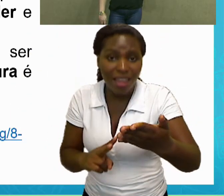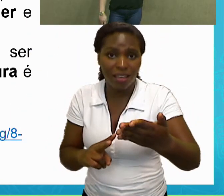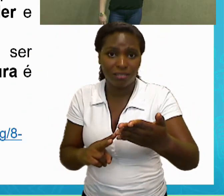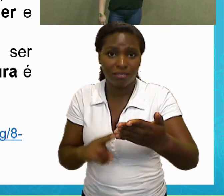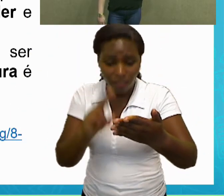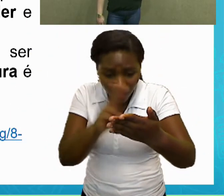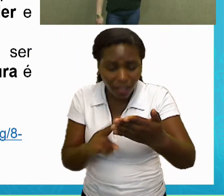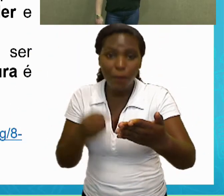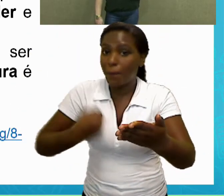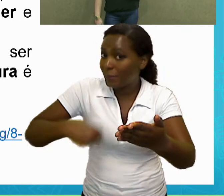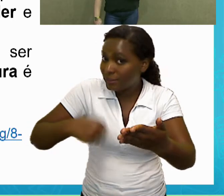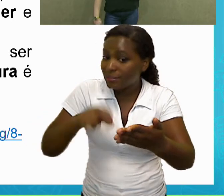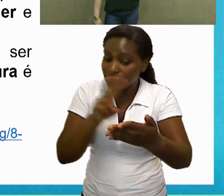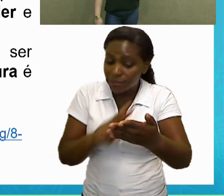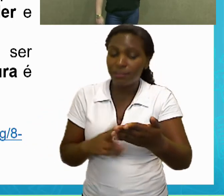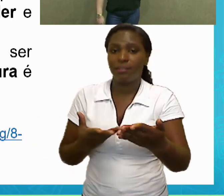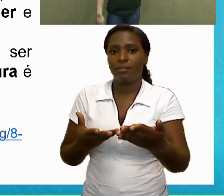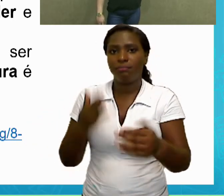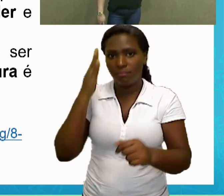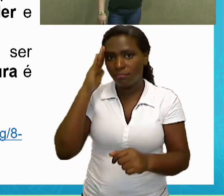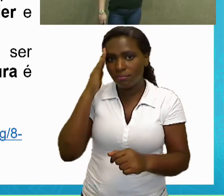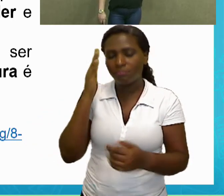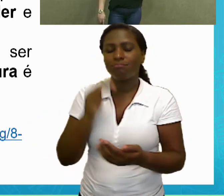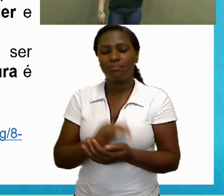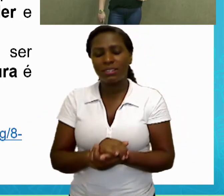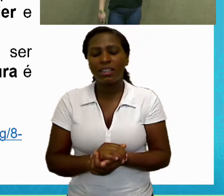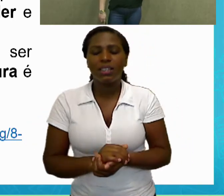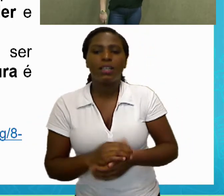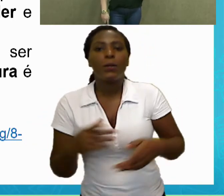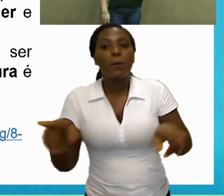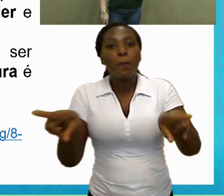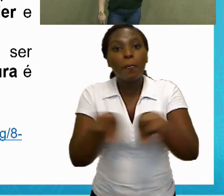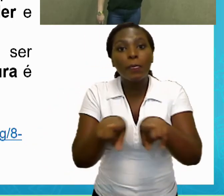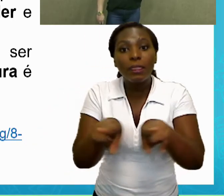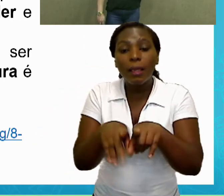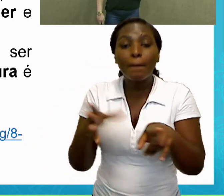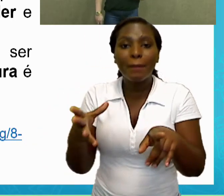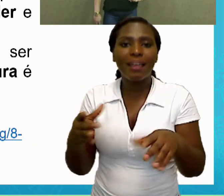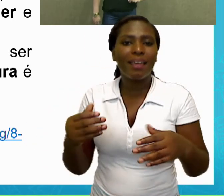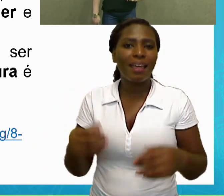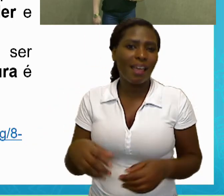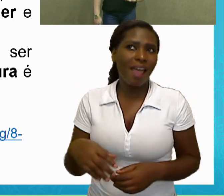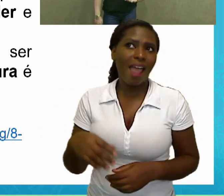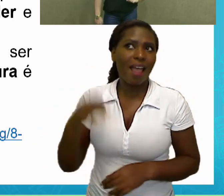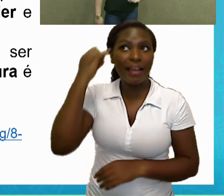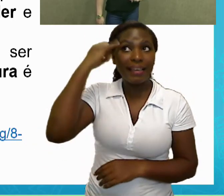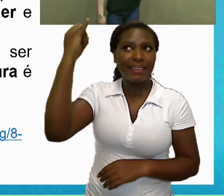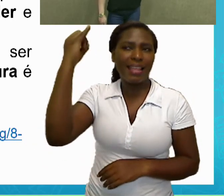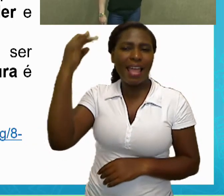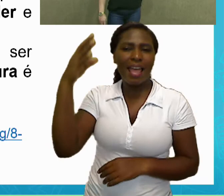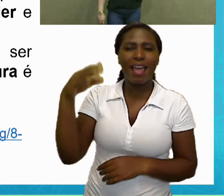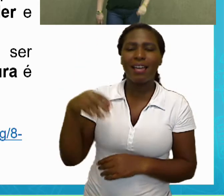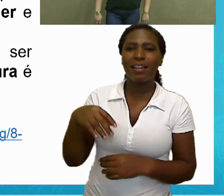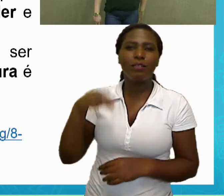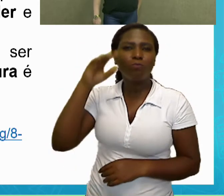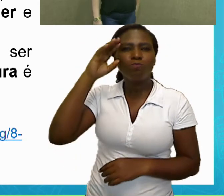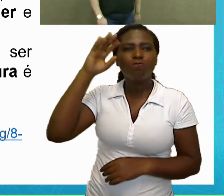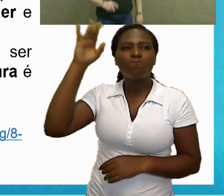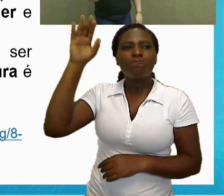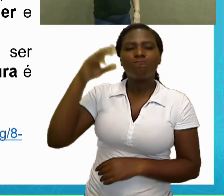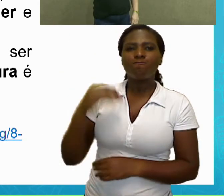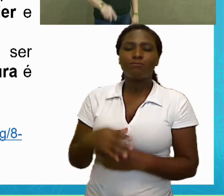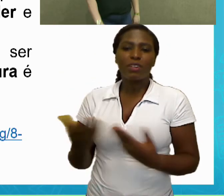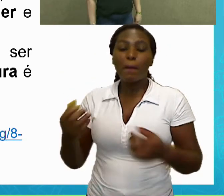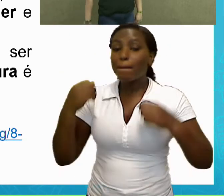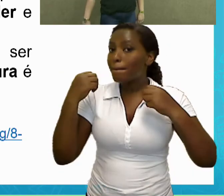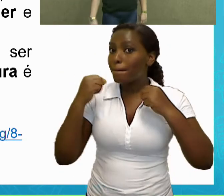que a criatividade pode ser potencializada através do estudo do português. A leitura é a